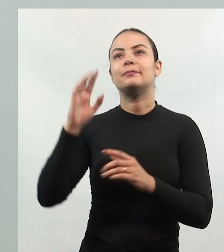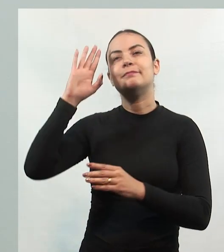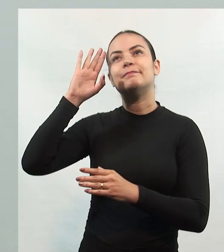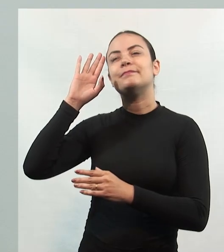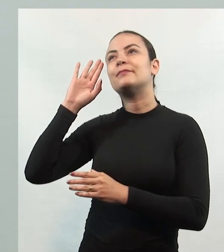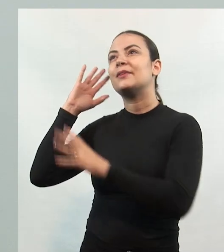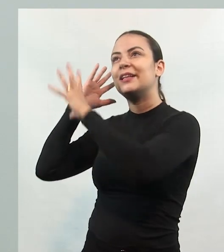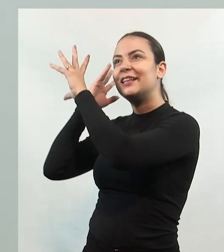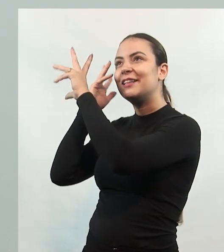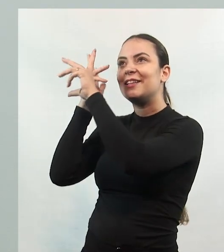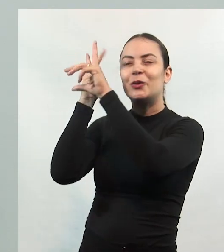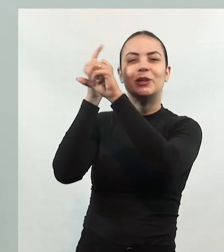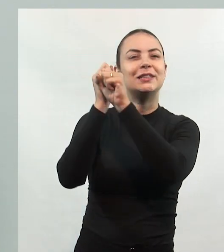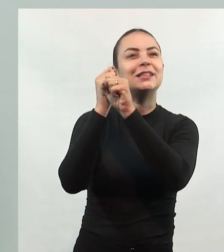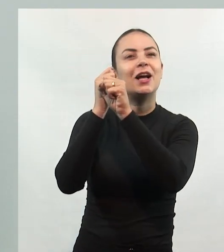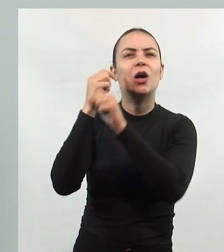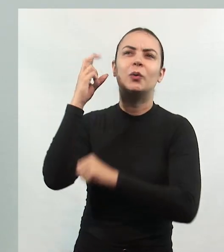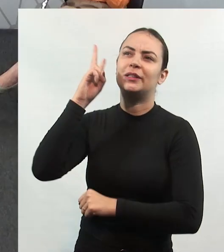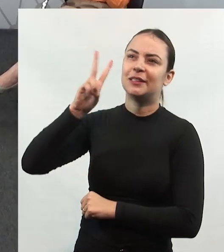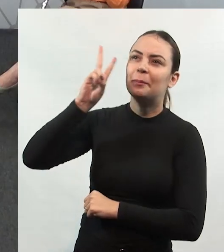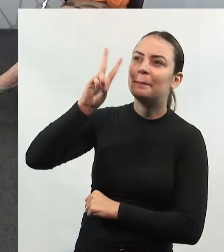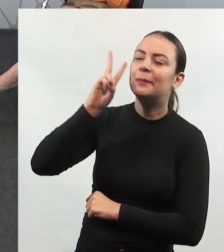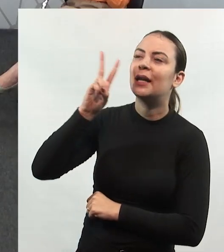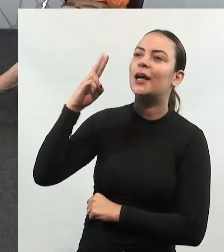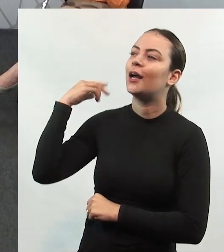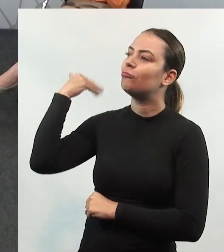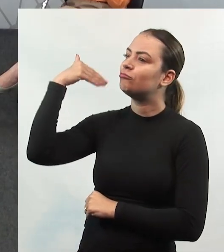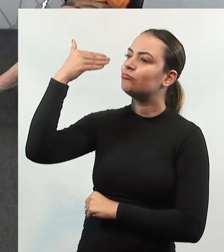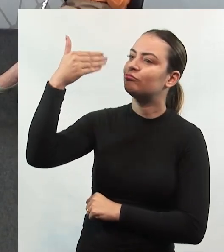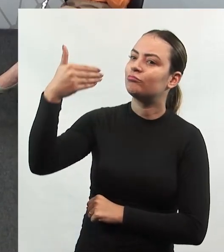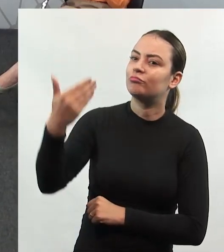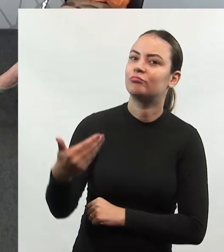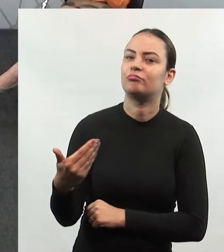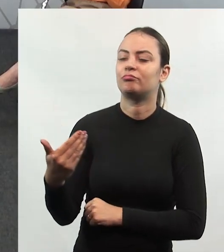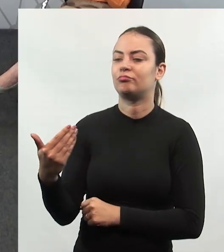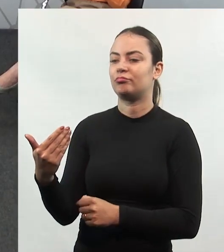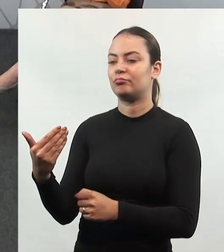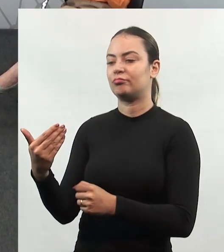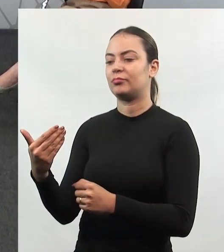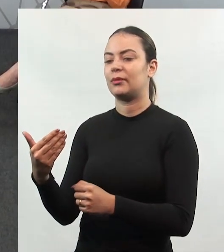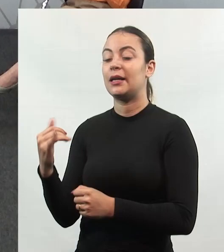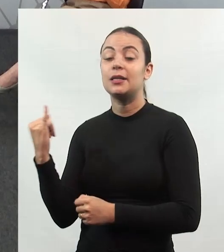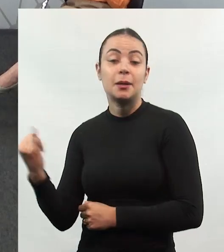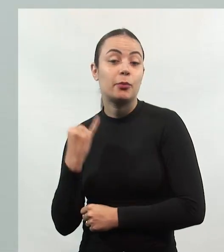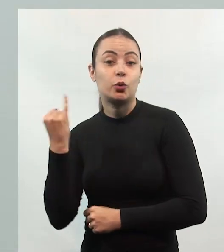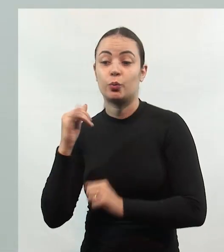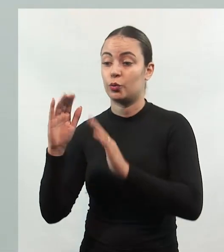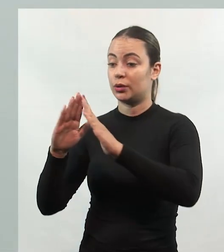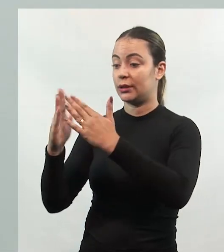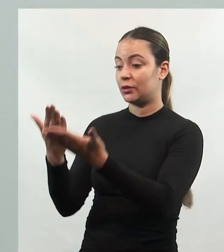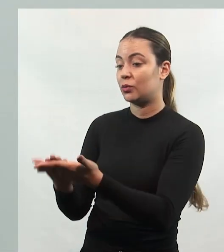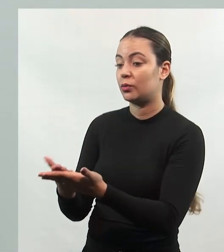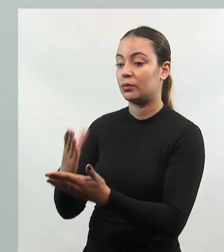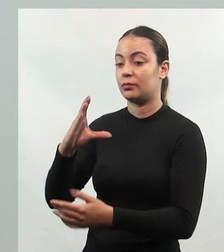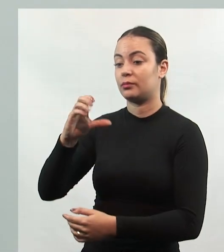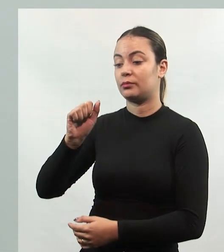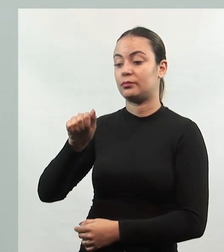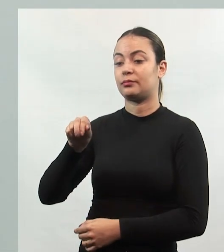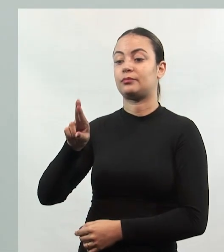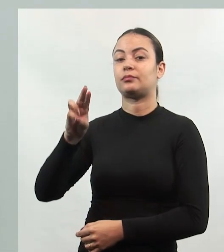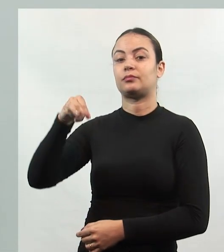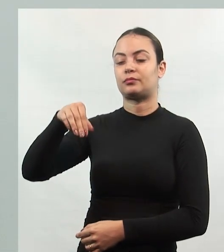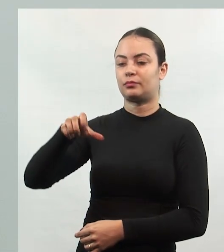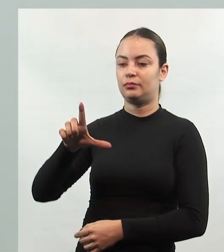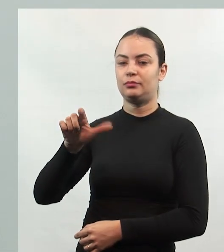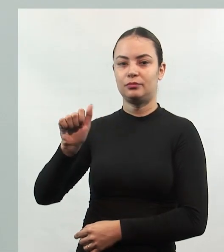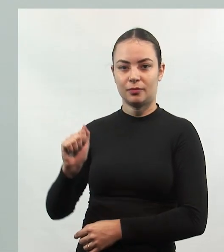recordação, de trazer a importância do Instituto Federal Carmela Dutra, até para que os estudantes que estão lá hoje,